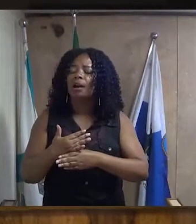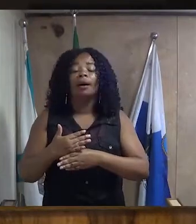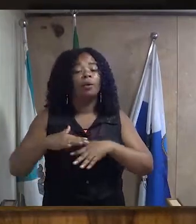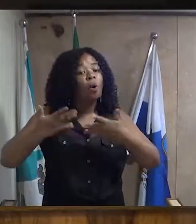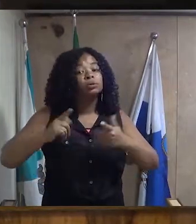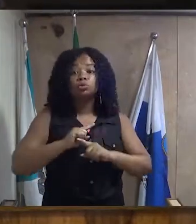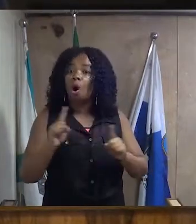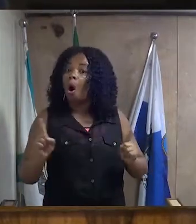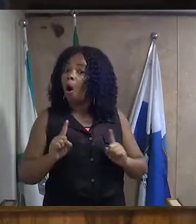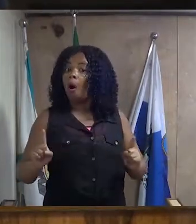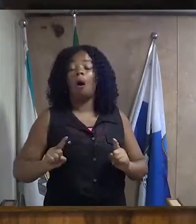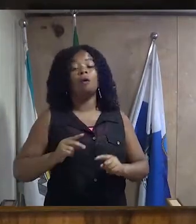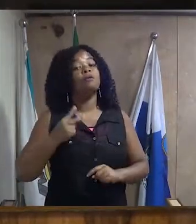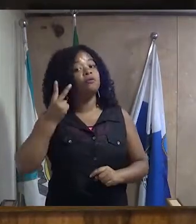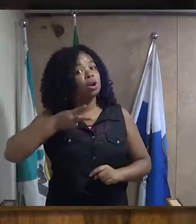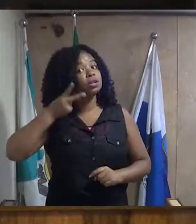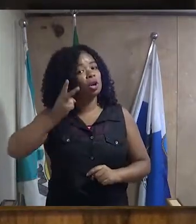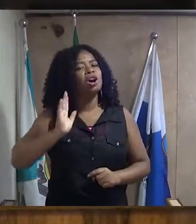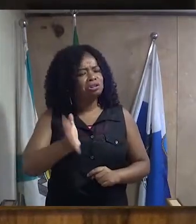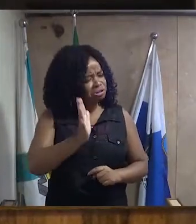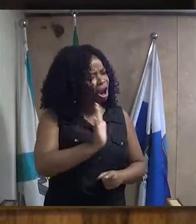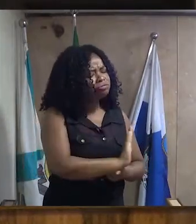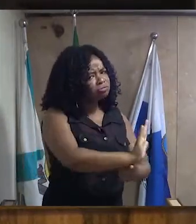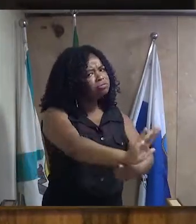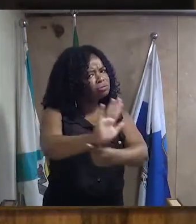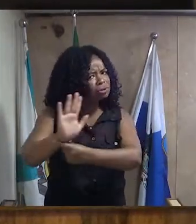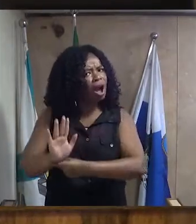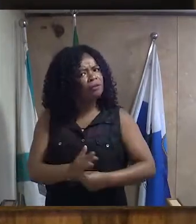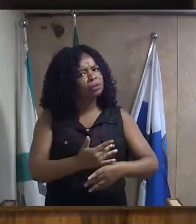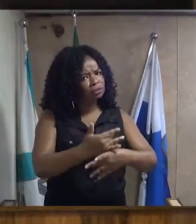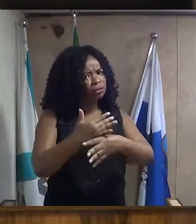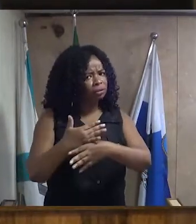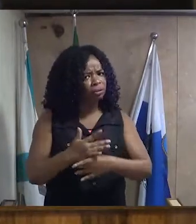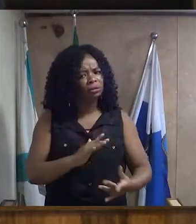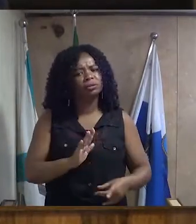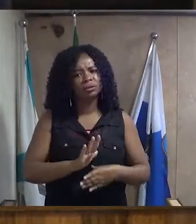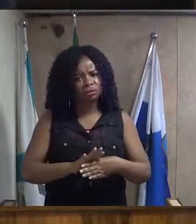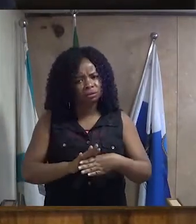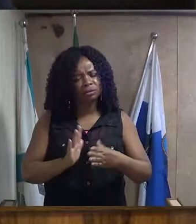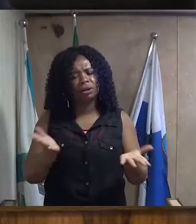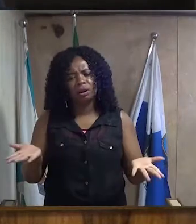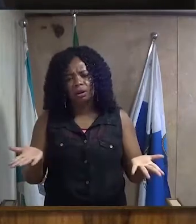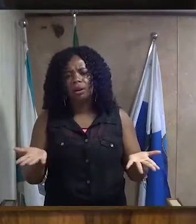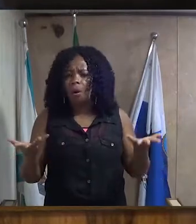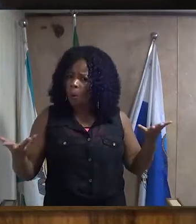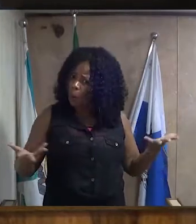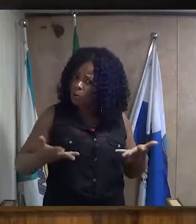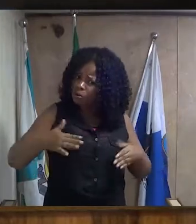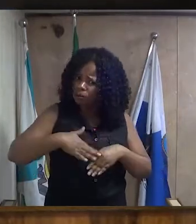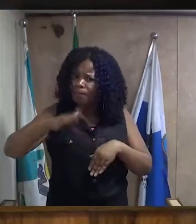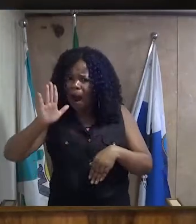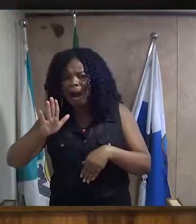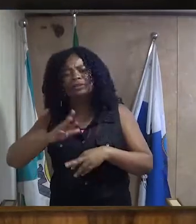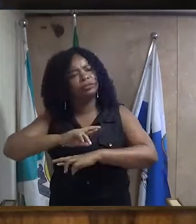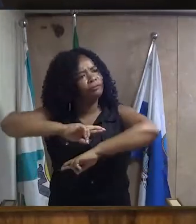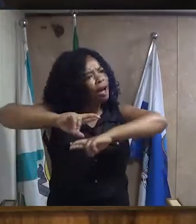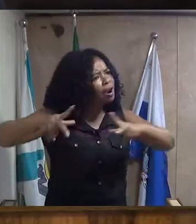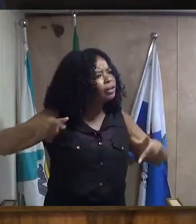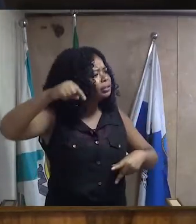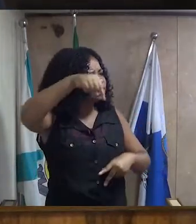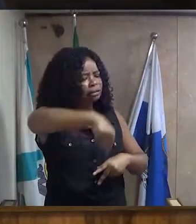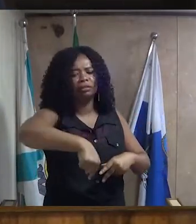vereador, estava ao lado do meu pai, eu já contribuía. E hoje, como vereador, quero fazer a diferença aqui nessa